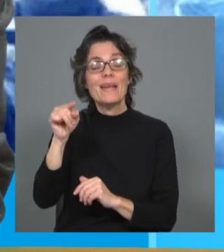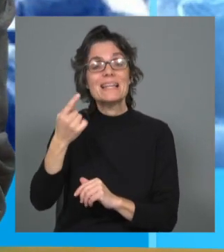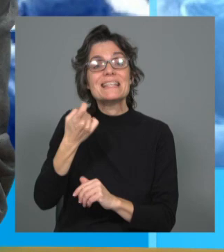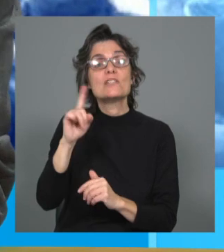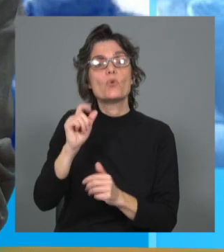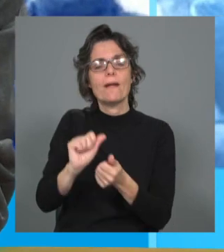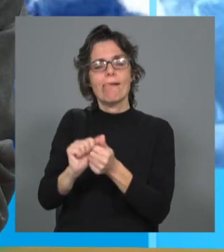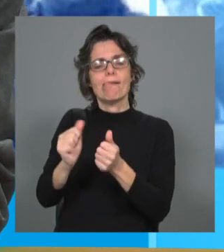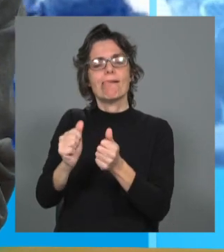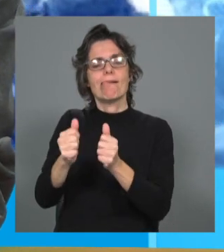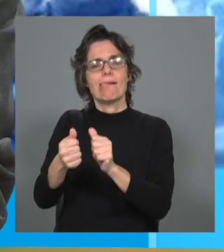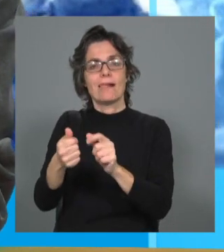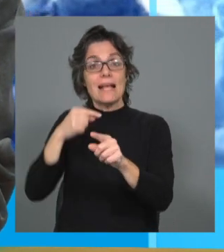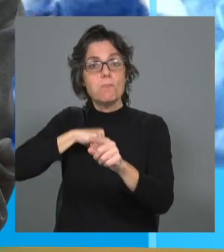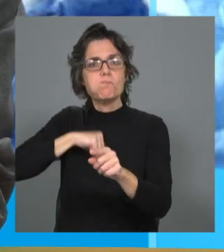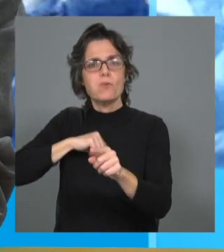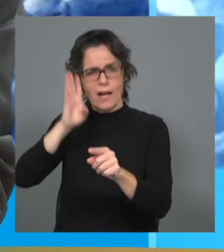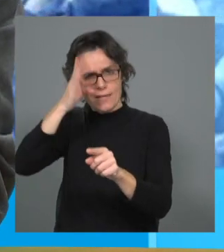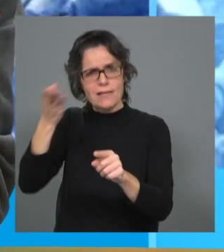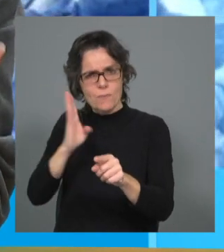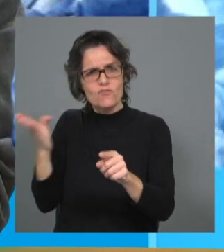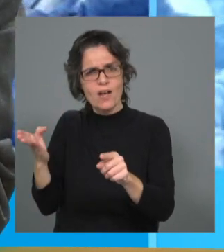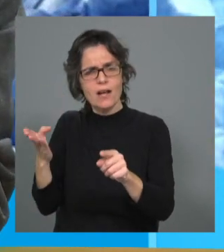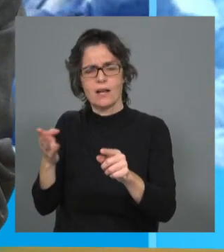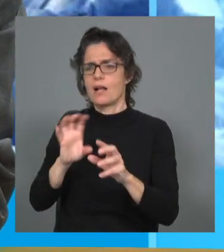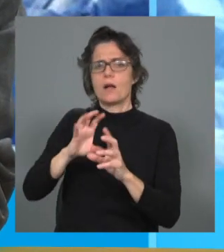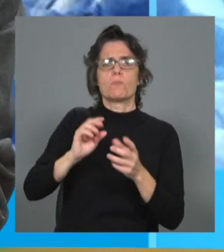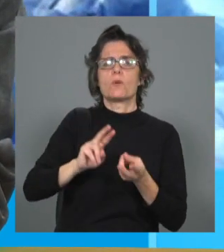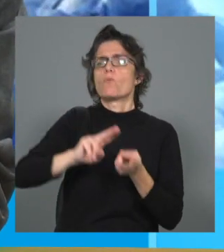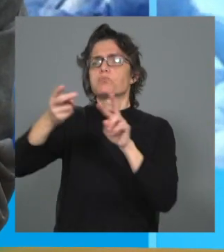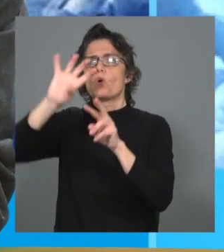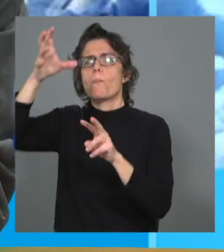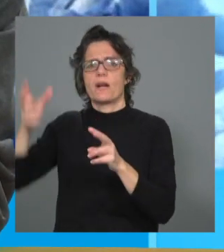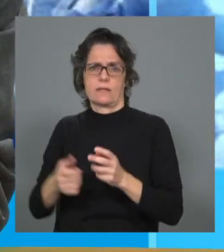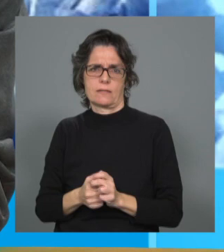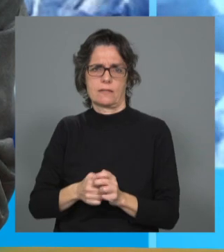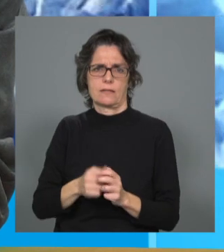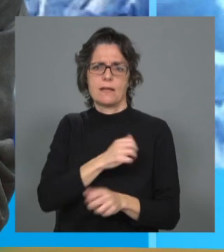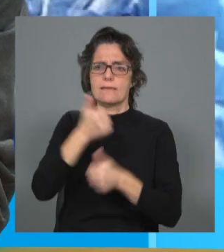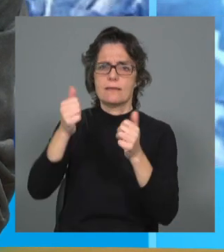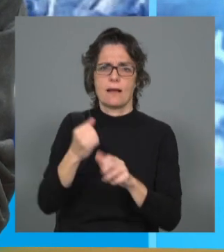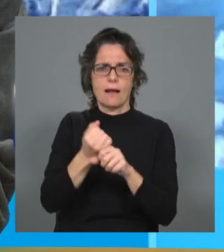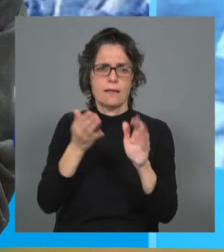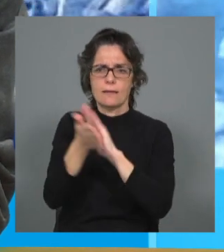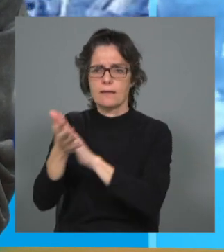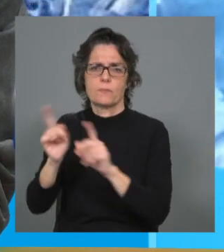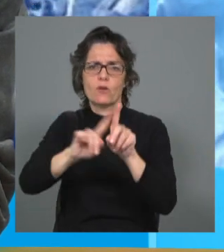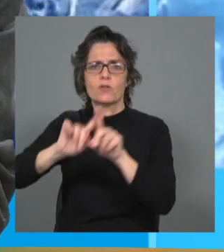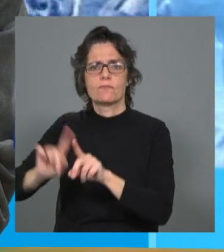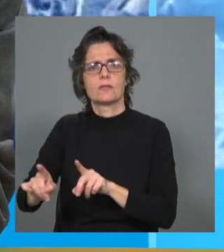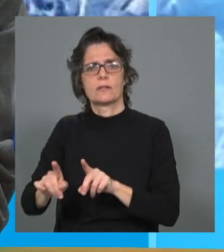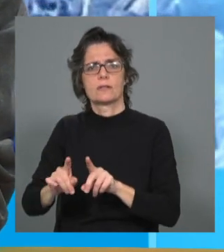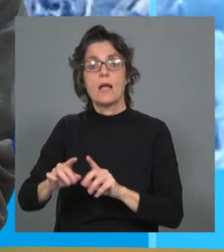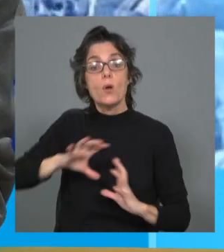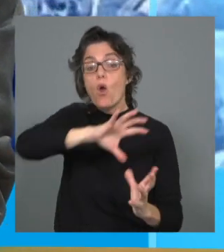à mudança física, de cidade, de emprego, de experiência, que os ajuda neste novo mundo da